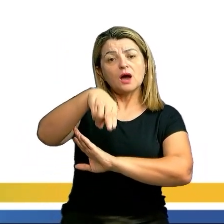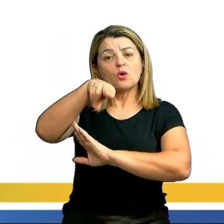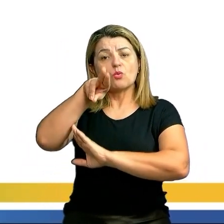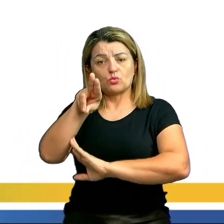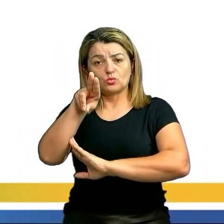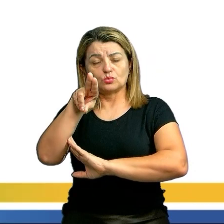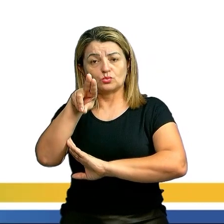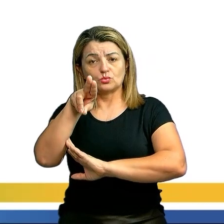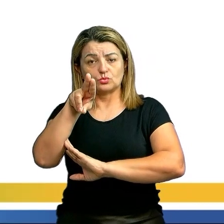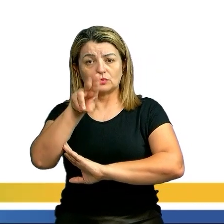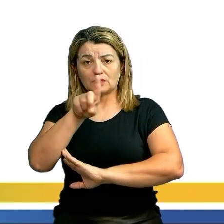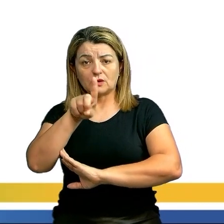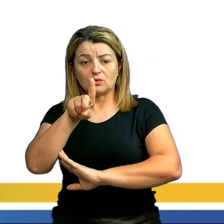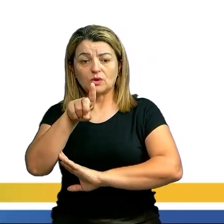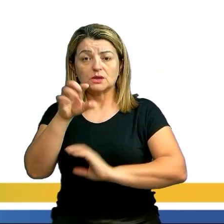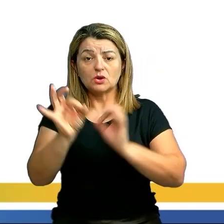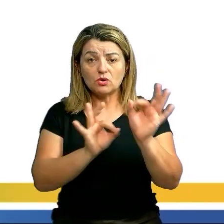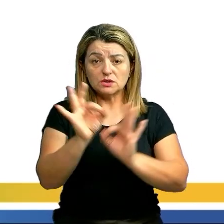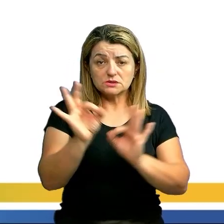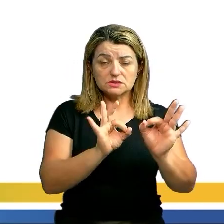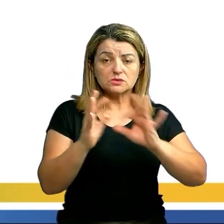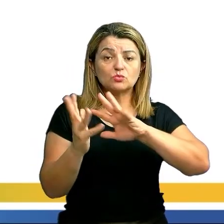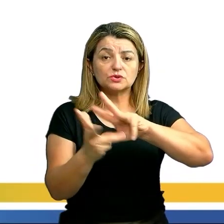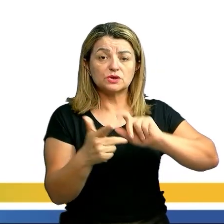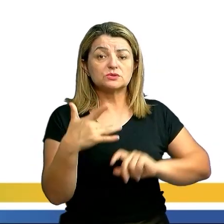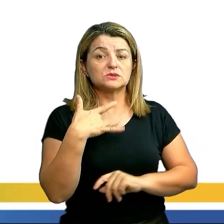de Saúde. Certo, minha gente?